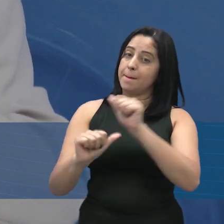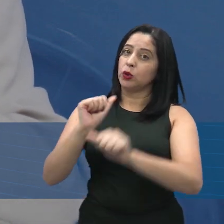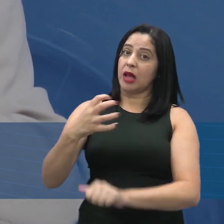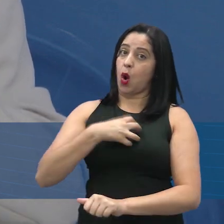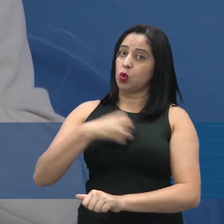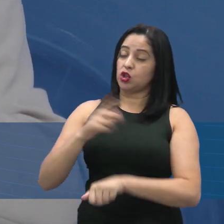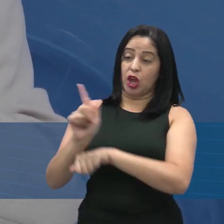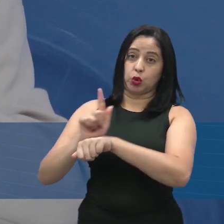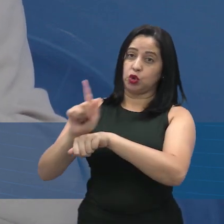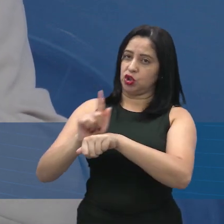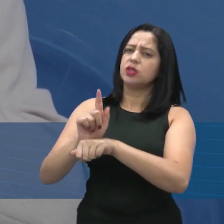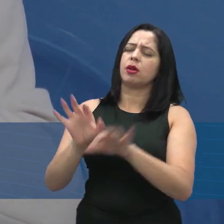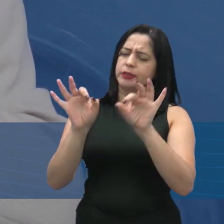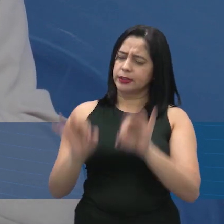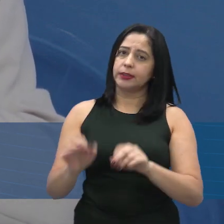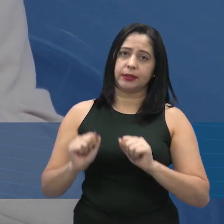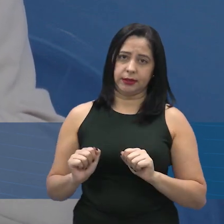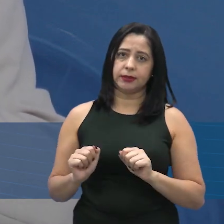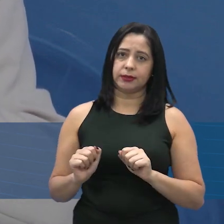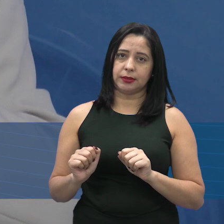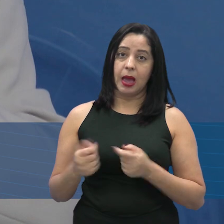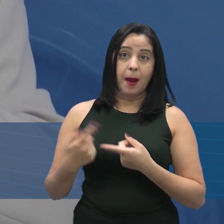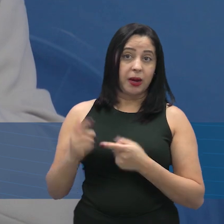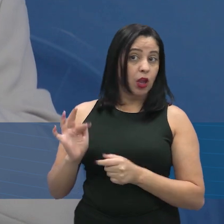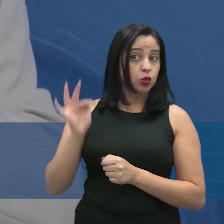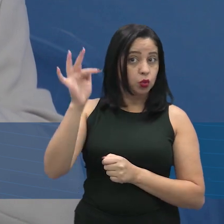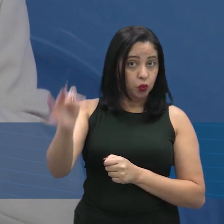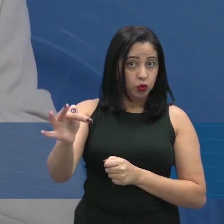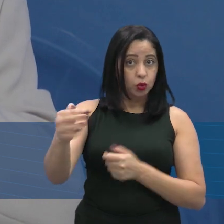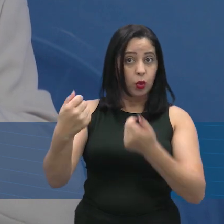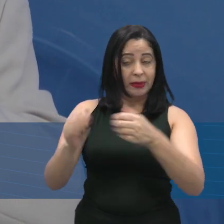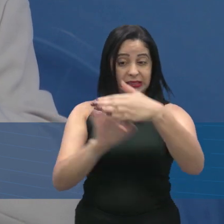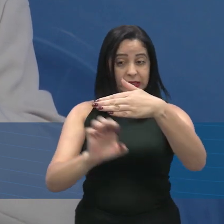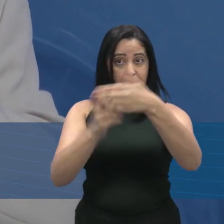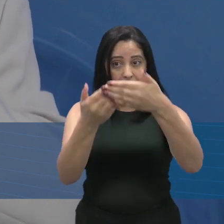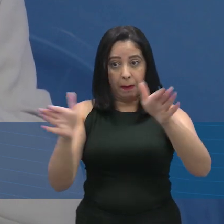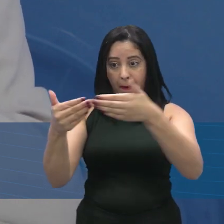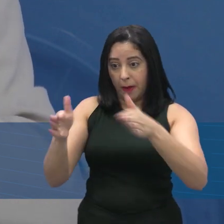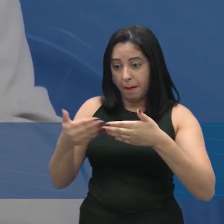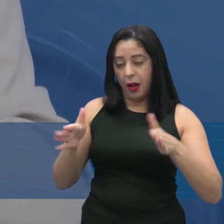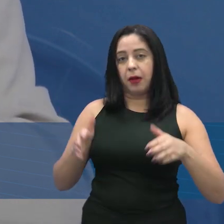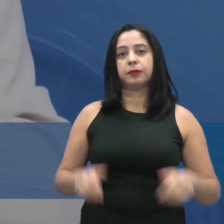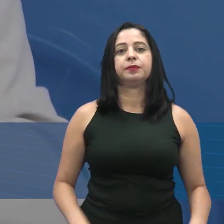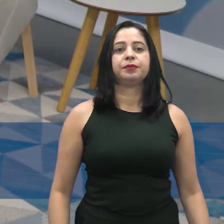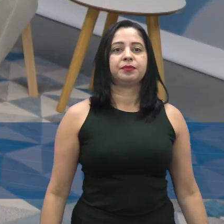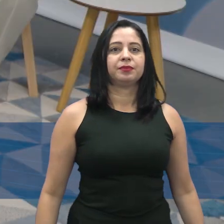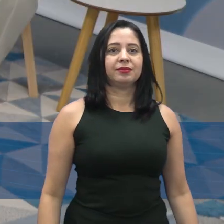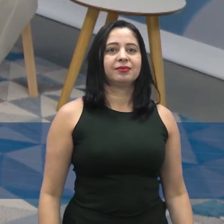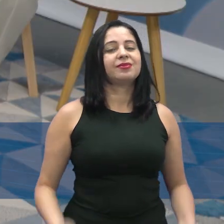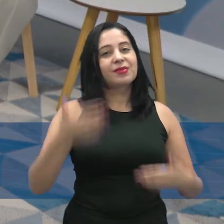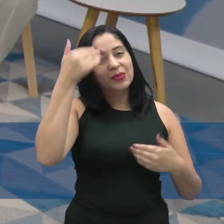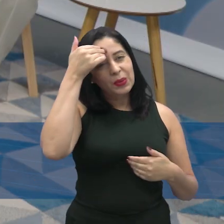emprego, com toda certeza, para garantir postos de trabalho às gerações que estão vindo. É isso, professor.